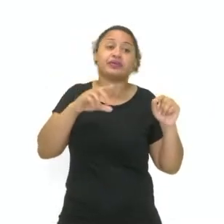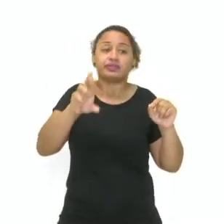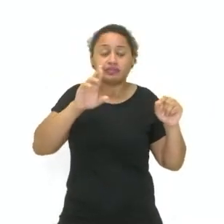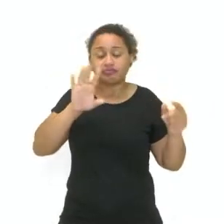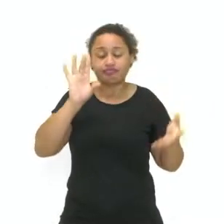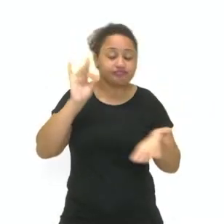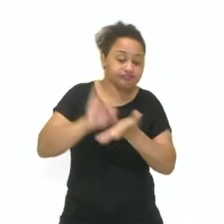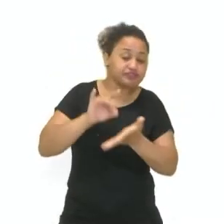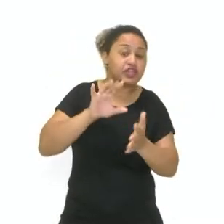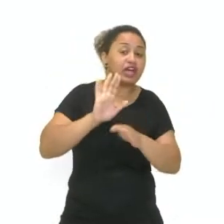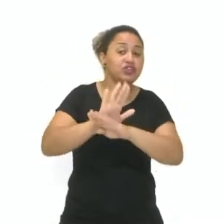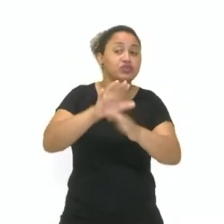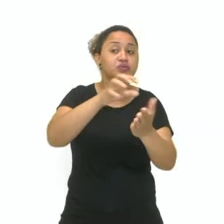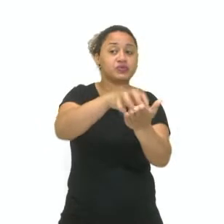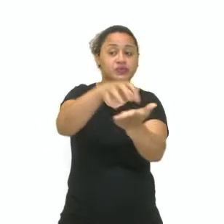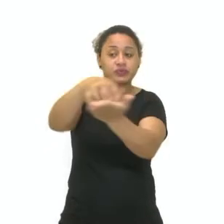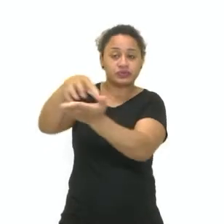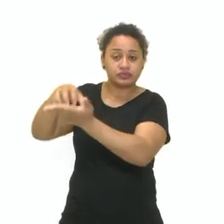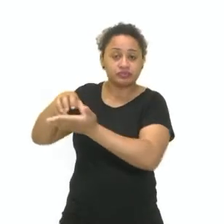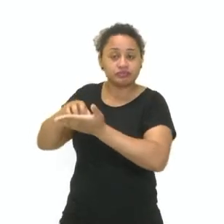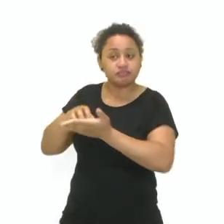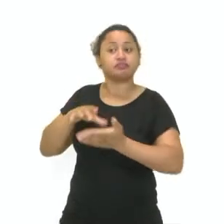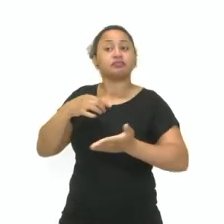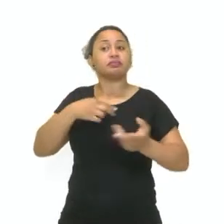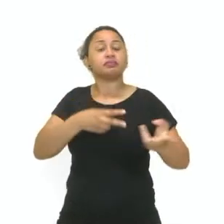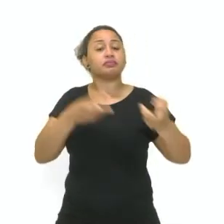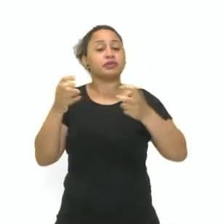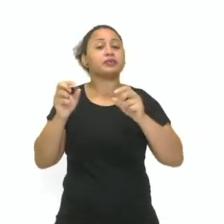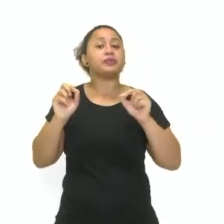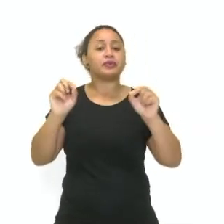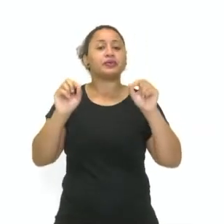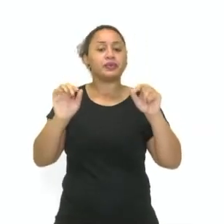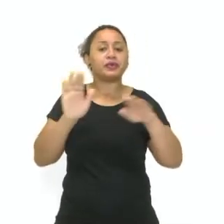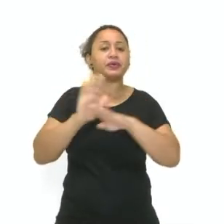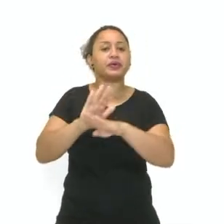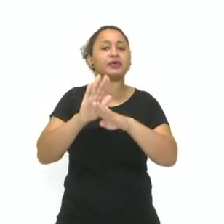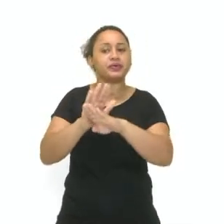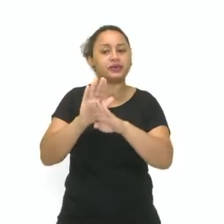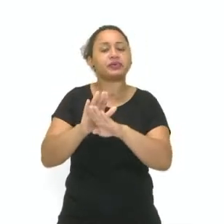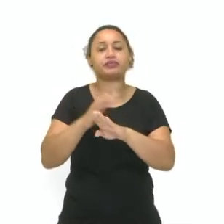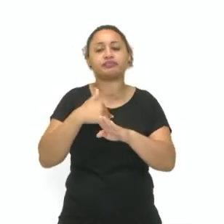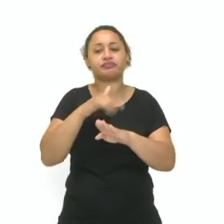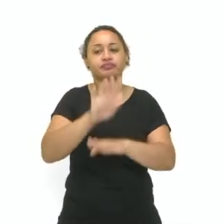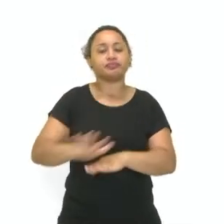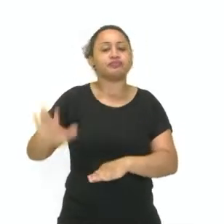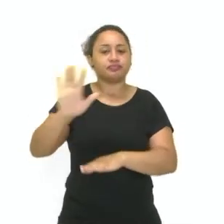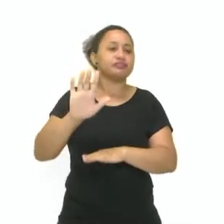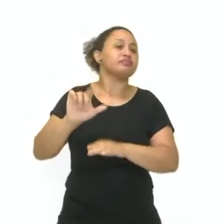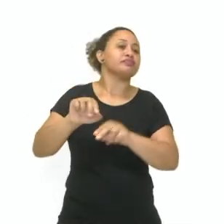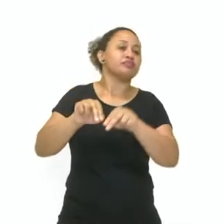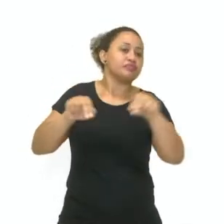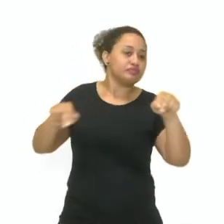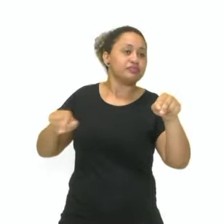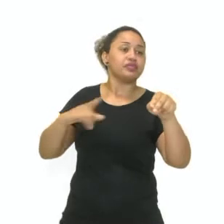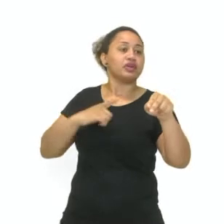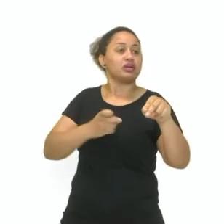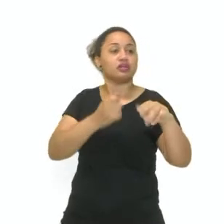às aldeias, considerando o flagelo geral dos herdeiros diretos de primevos